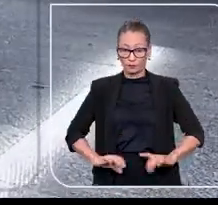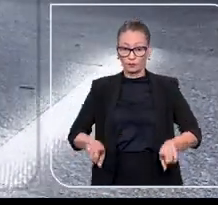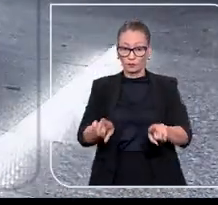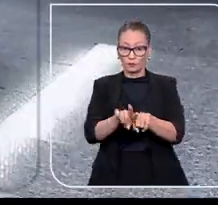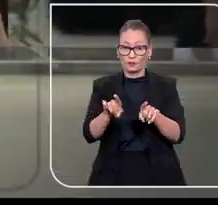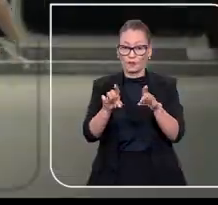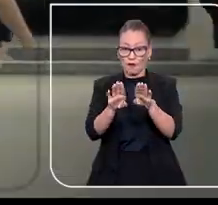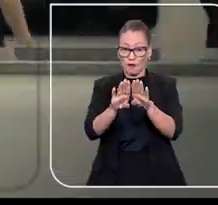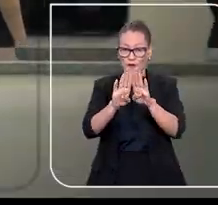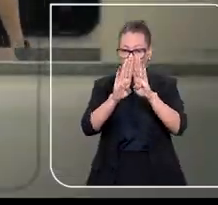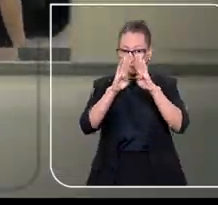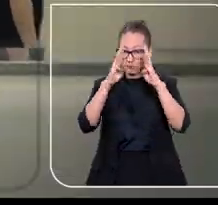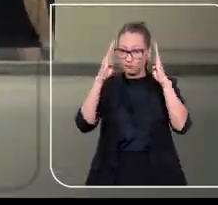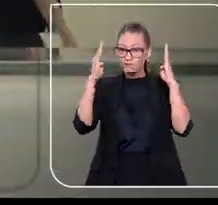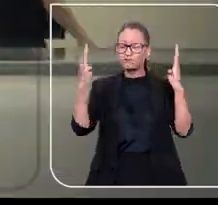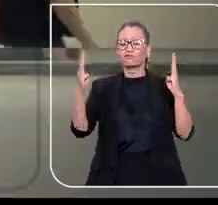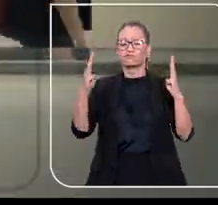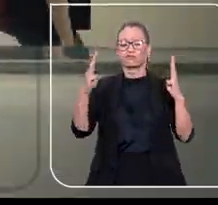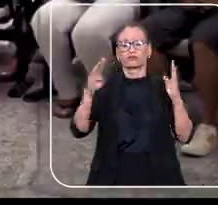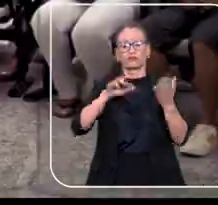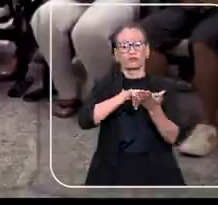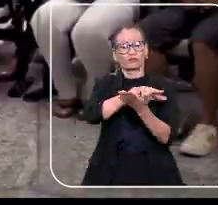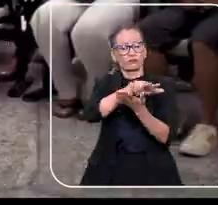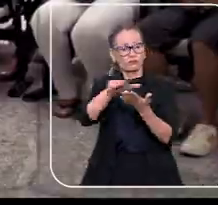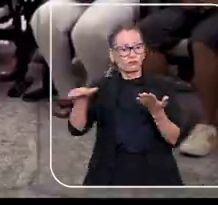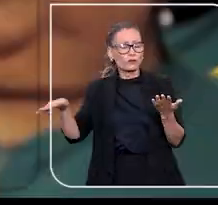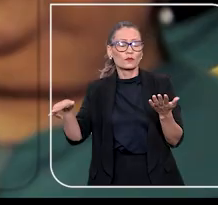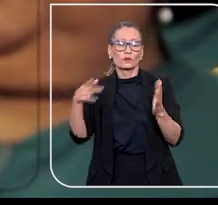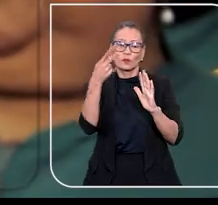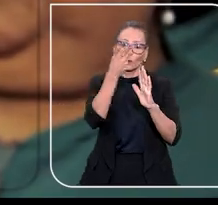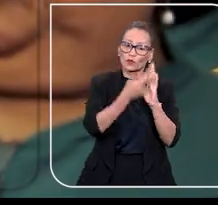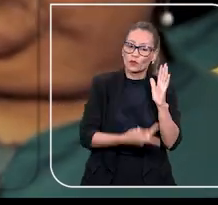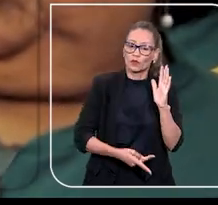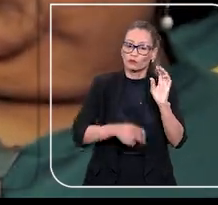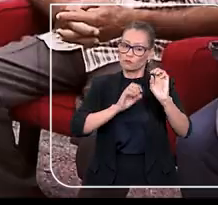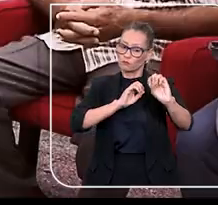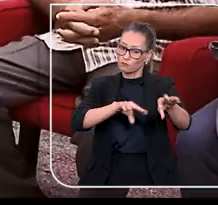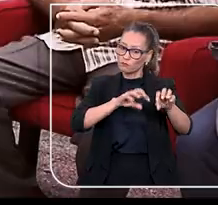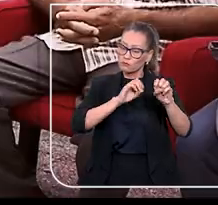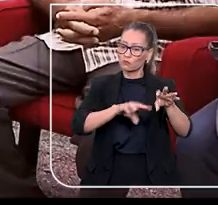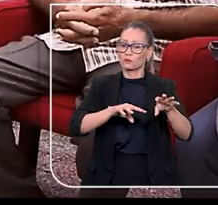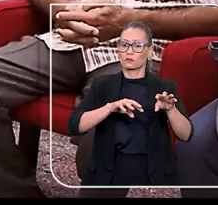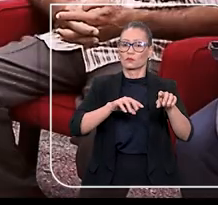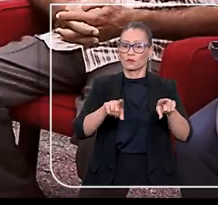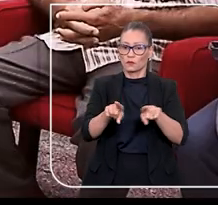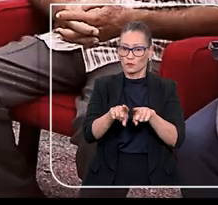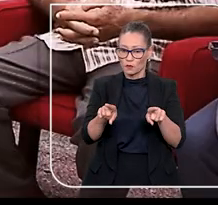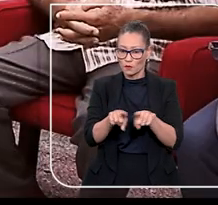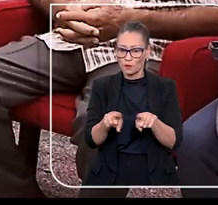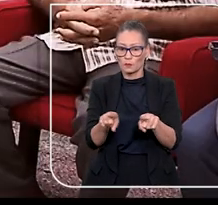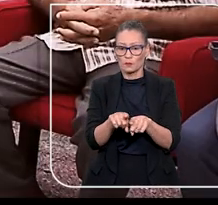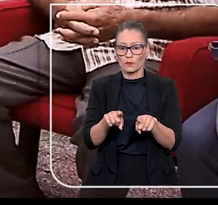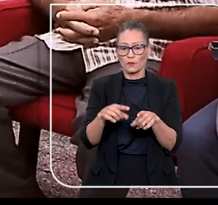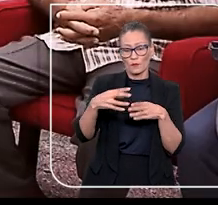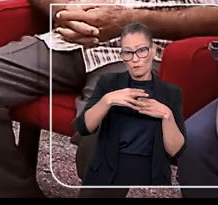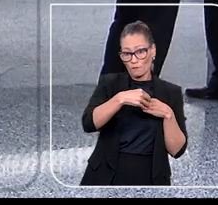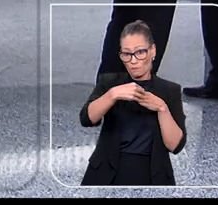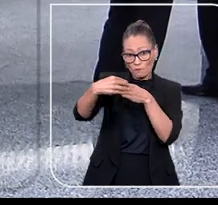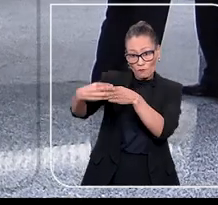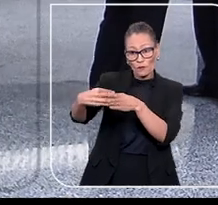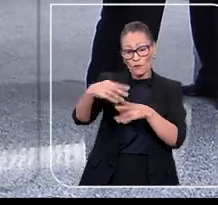comunidade por meio de diversos projetos sociais e educativos. As visitas guiadas mostram a um público